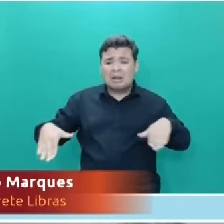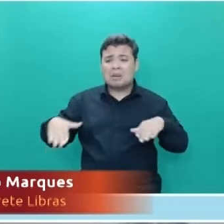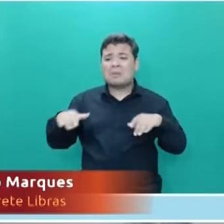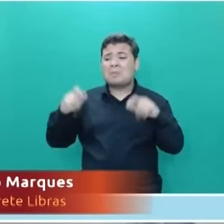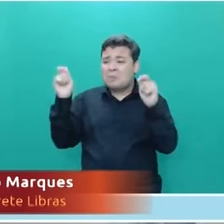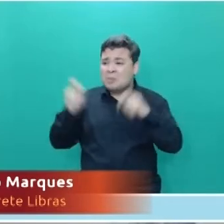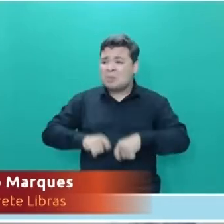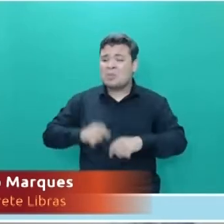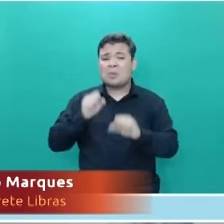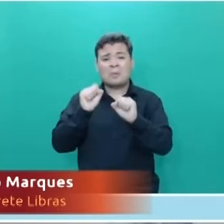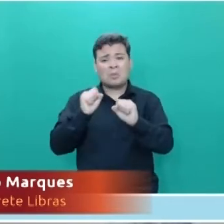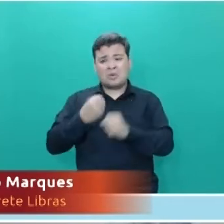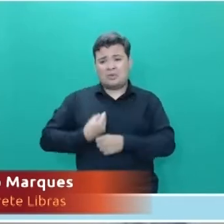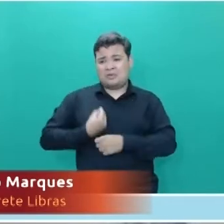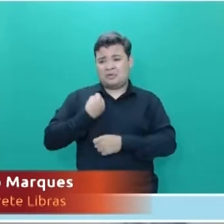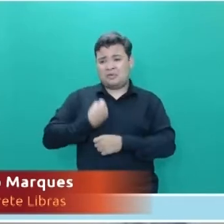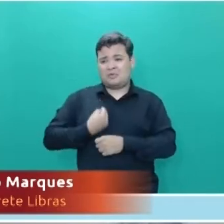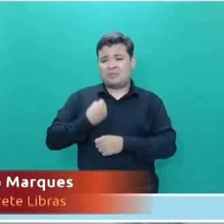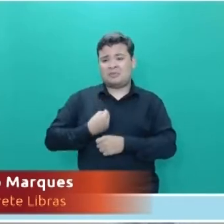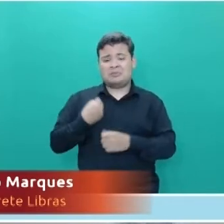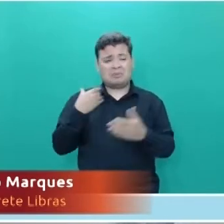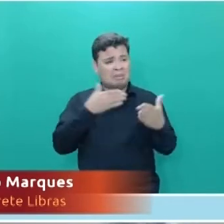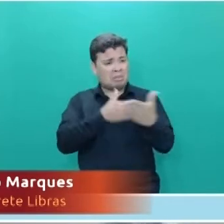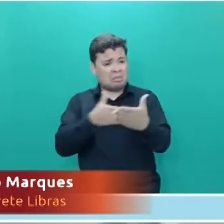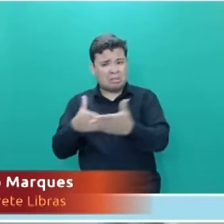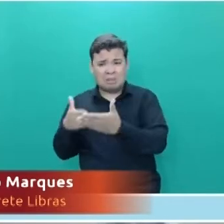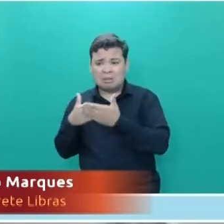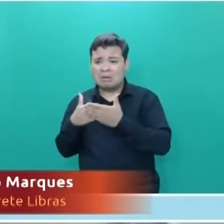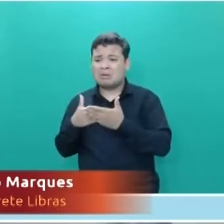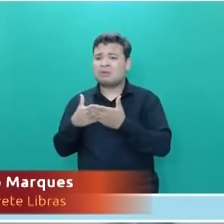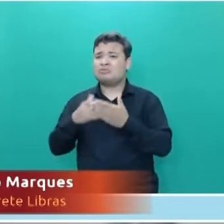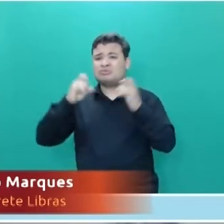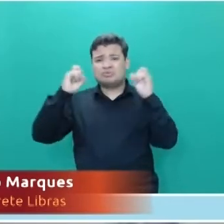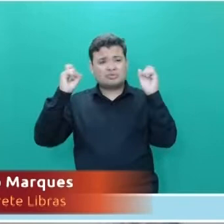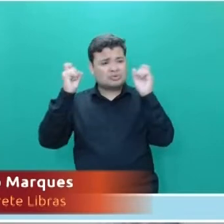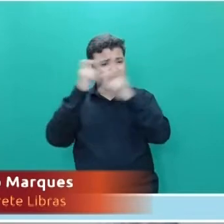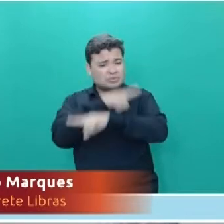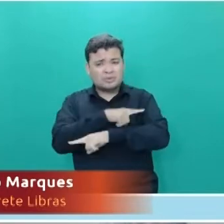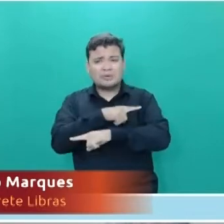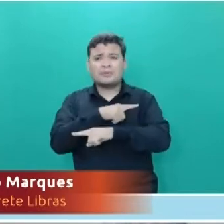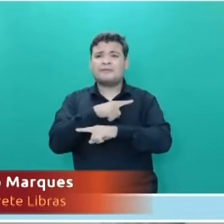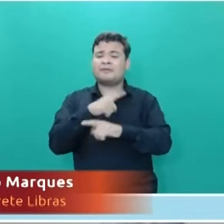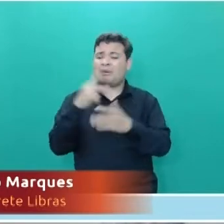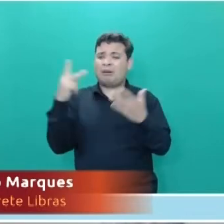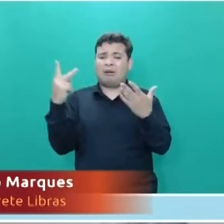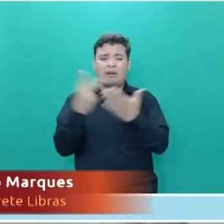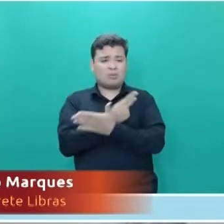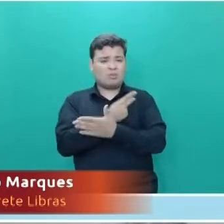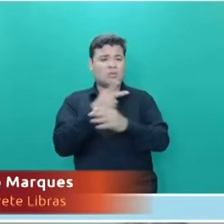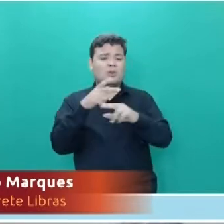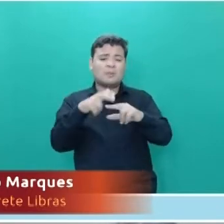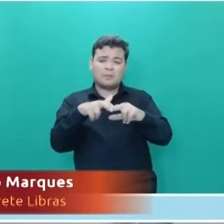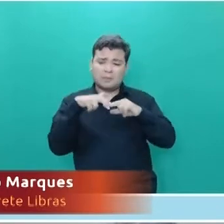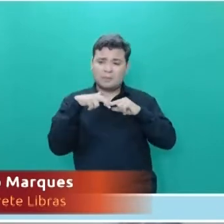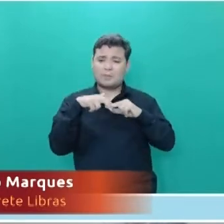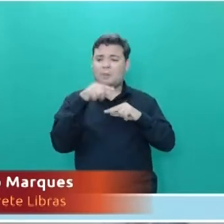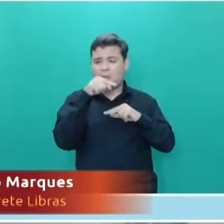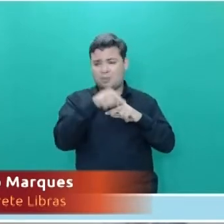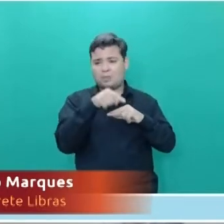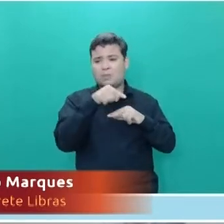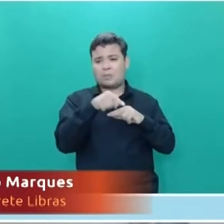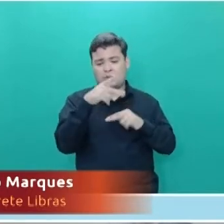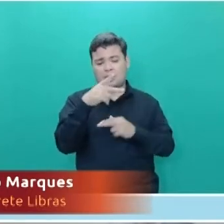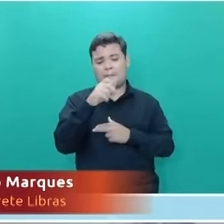essa vida com todo essas dificuldades que se colocam frente às perdas que a